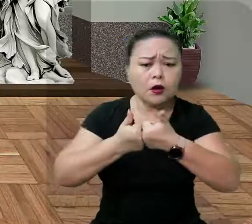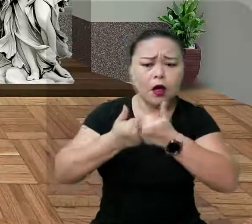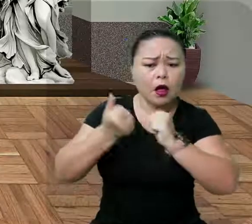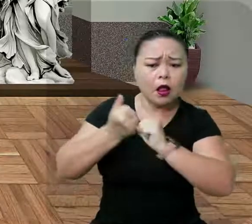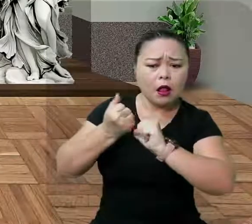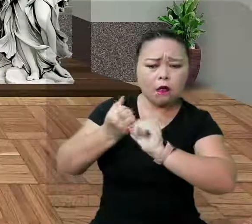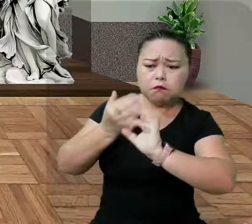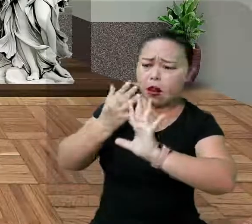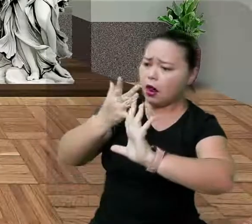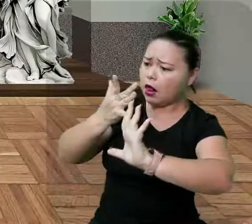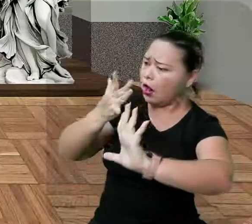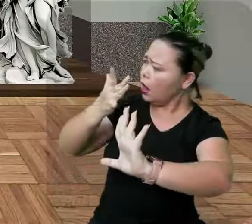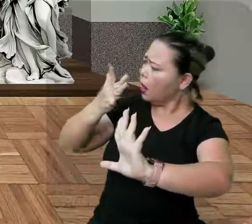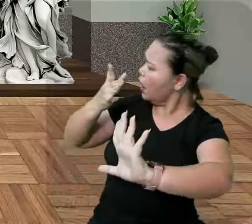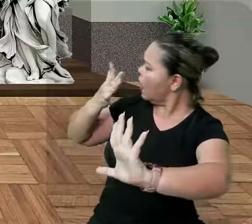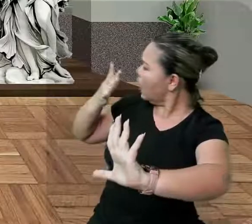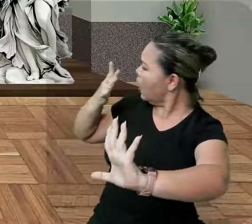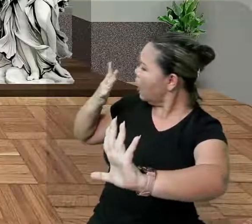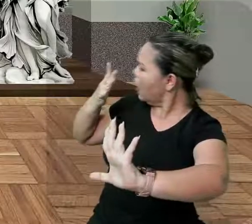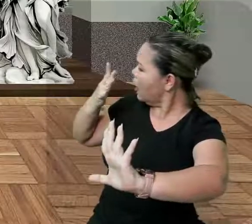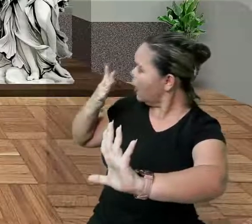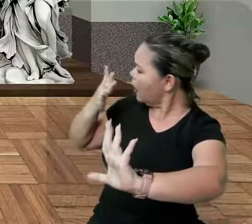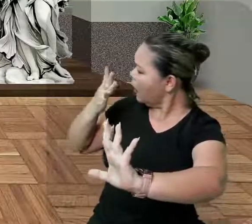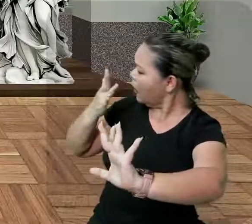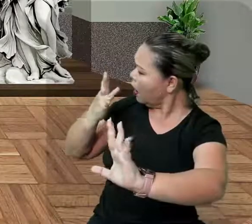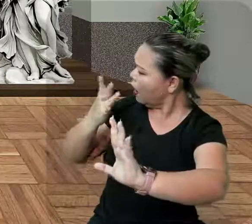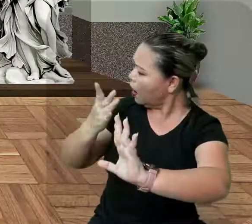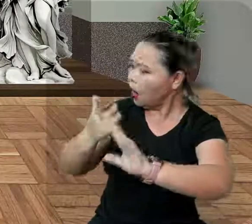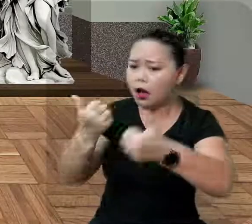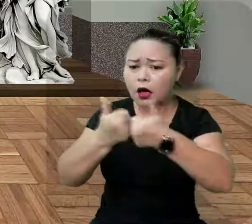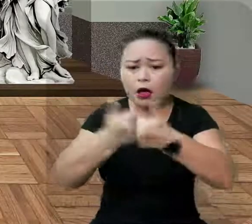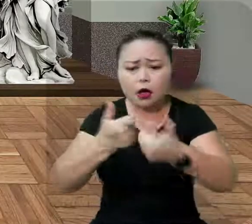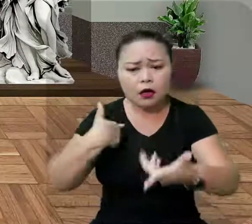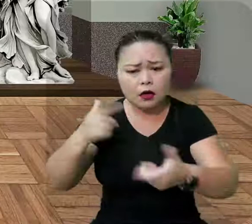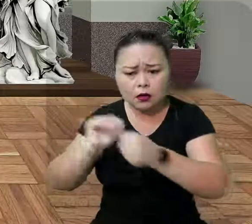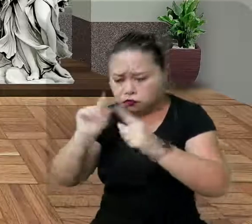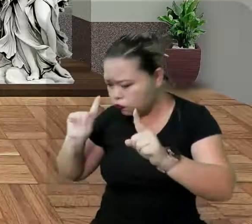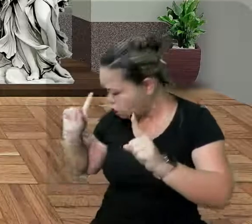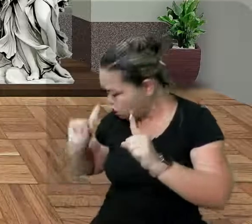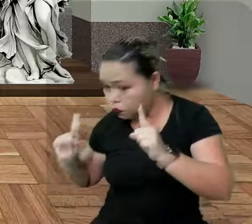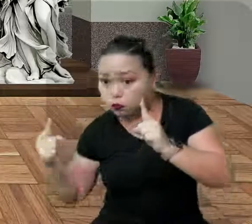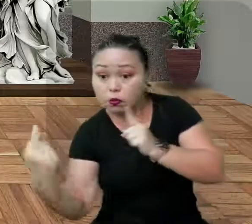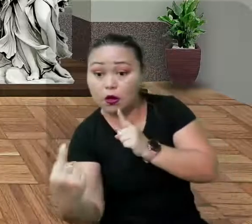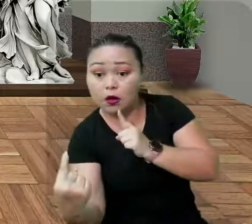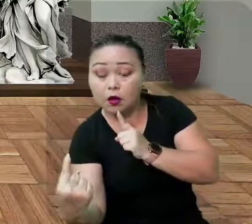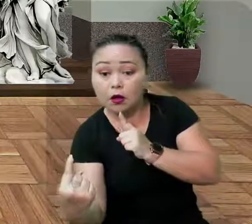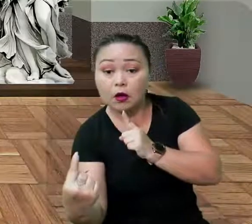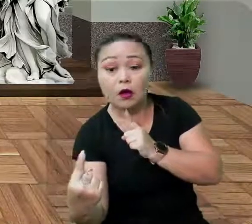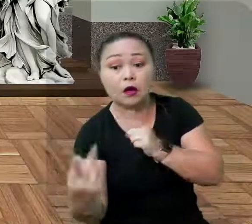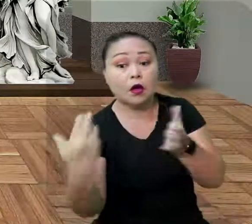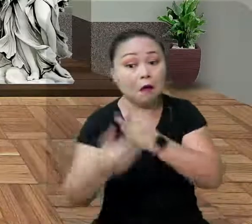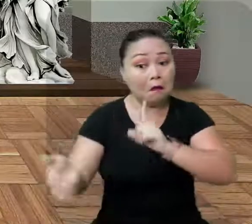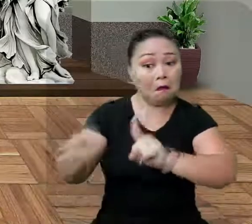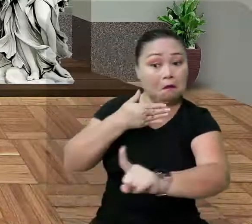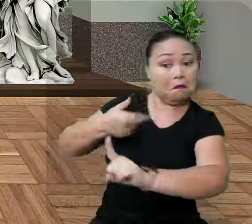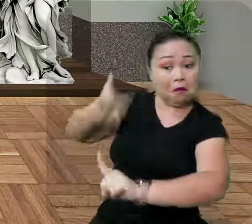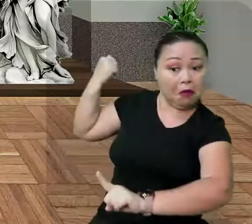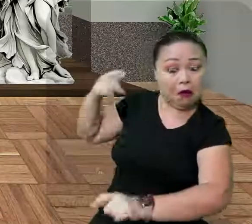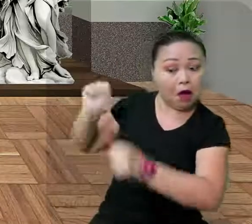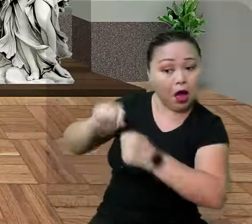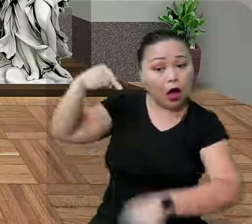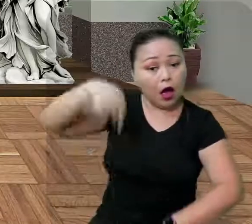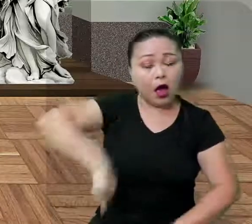enfrenta enfrenta uma fila quilométrica tem que dar uma de doido e chegar para deitar tu volta com tapa